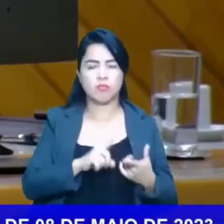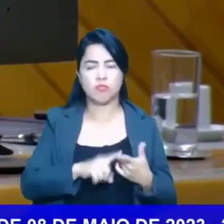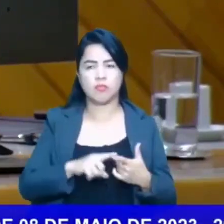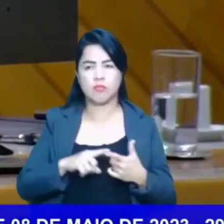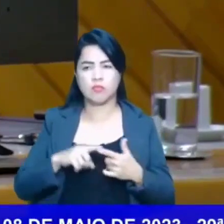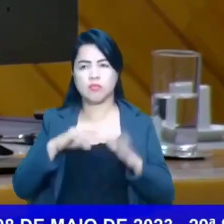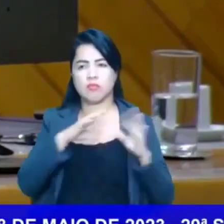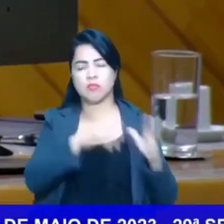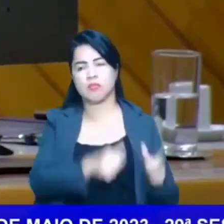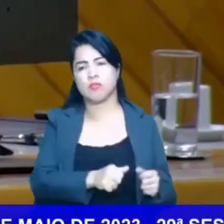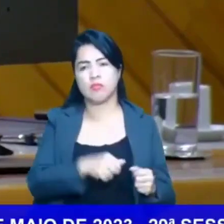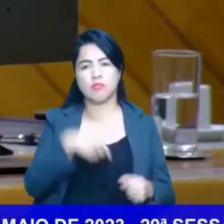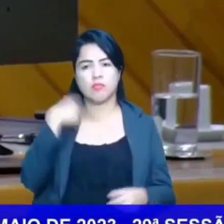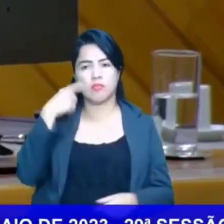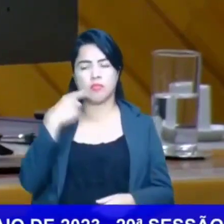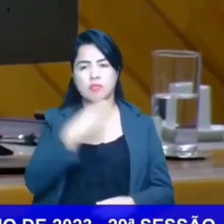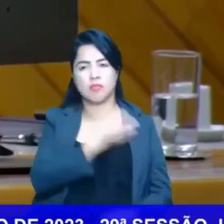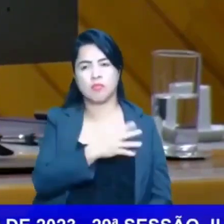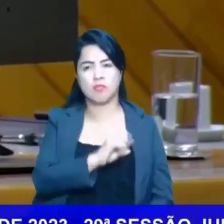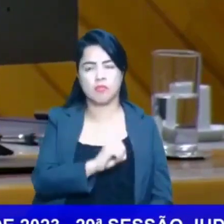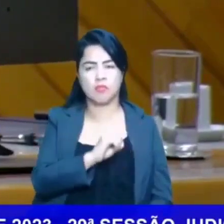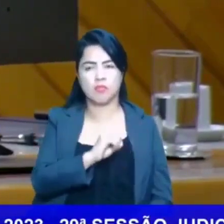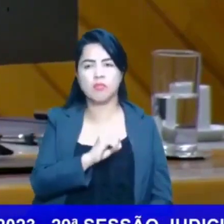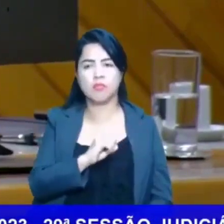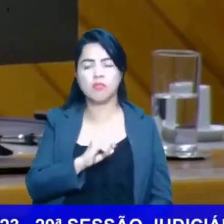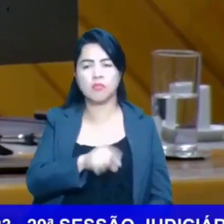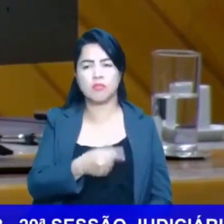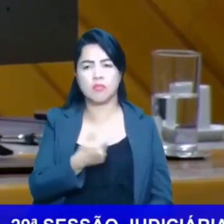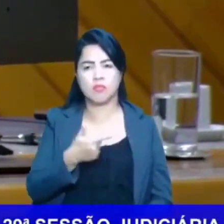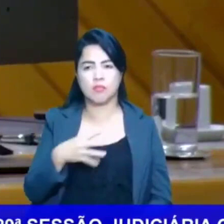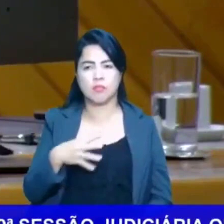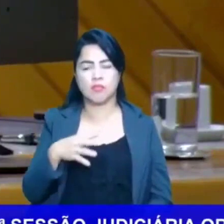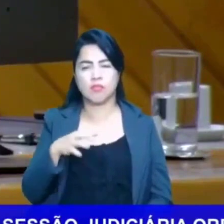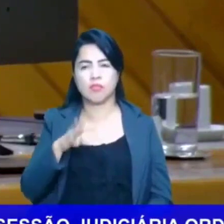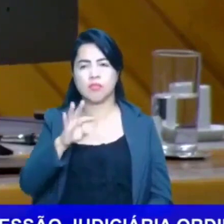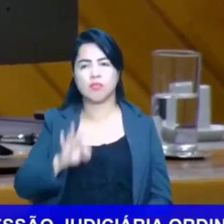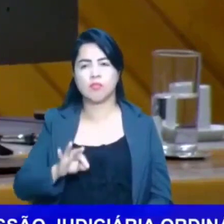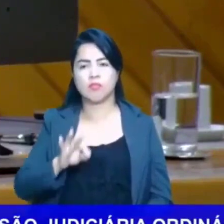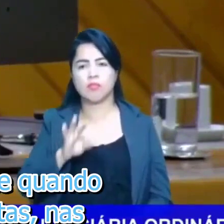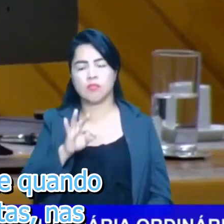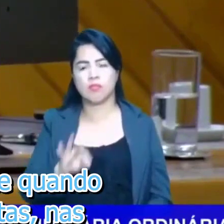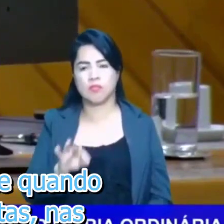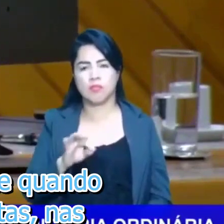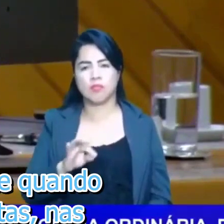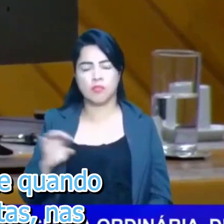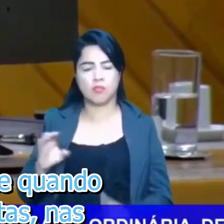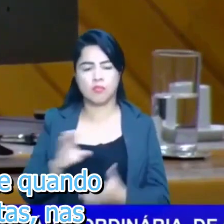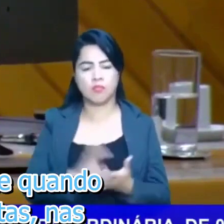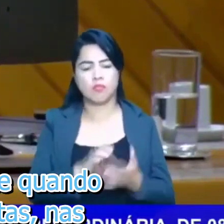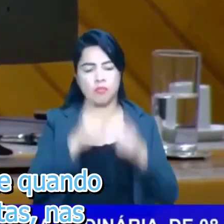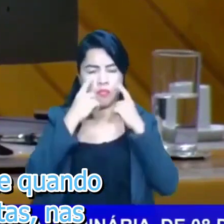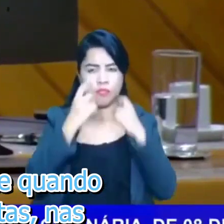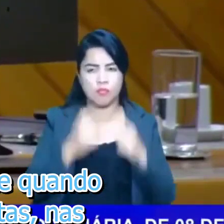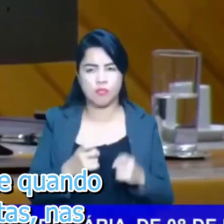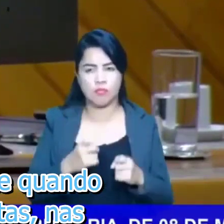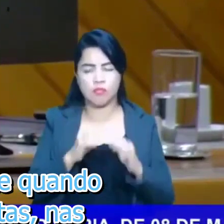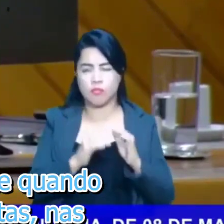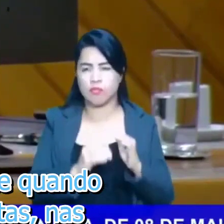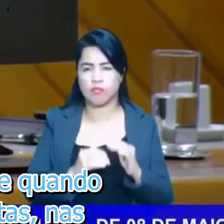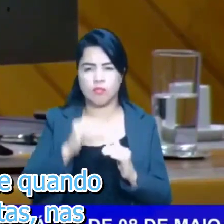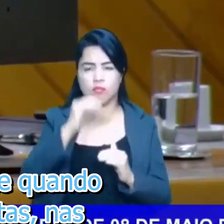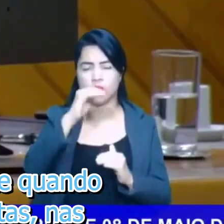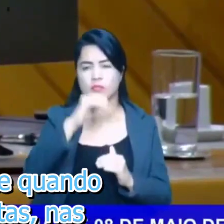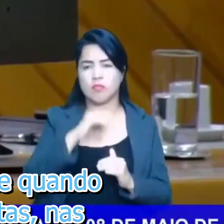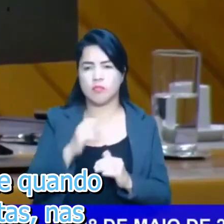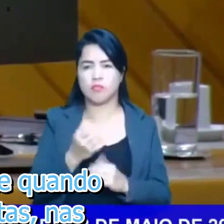total gasto com advogado representa 40,24% do total de despesas da interessada, percentual